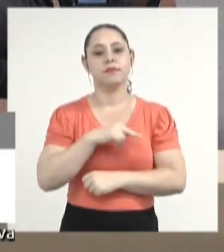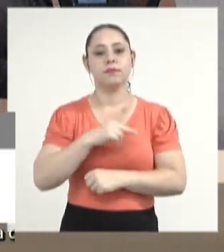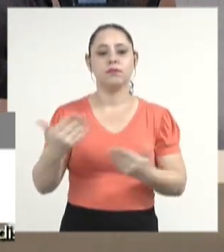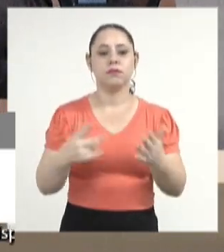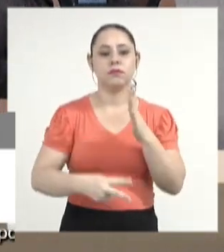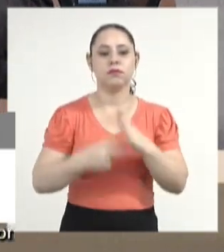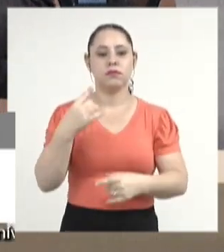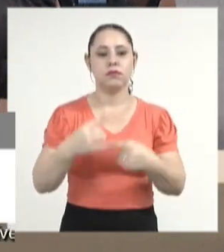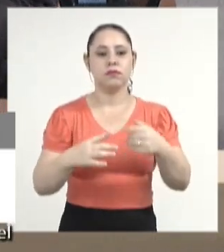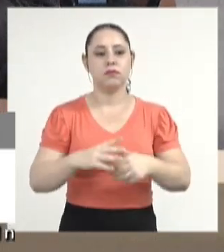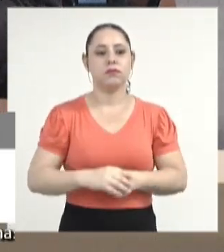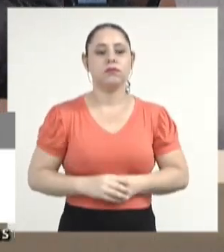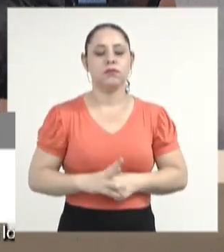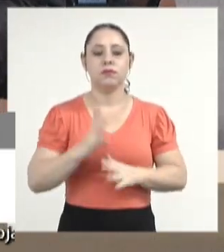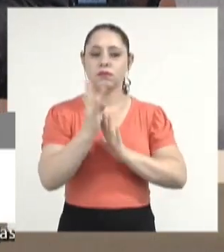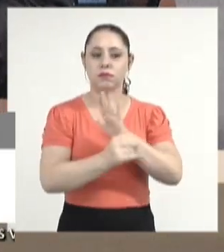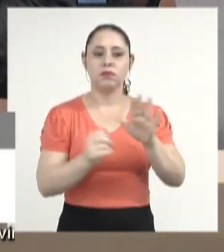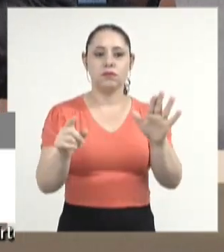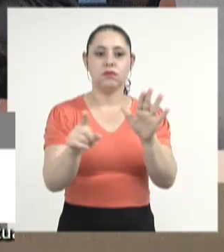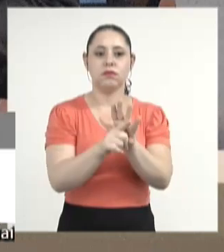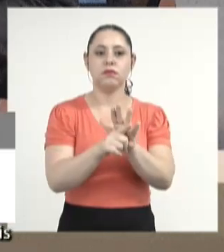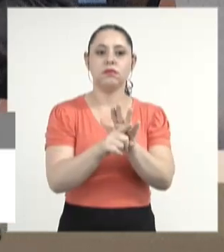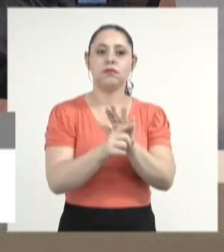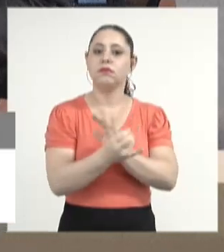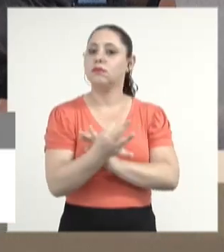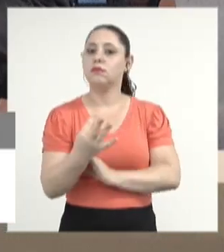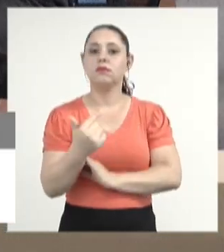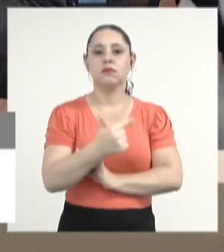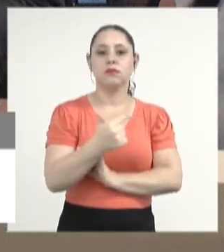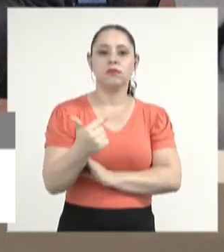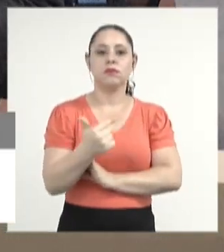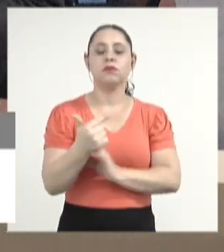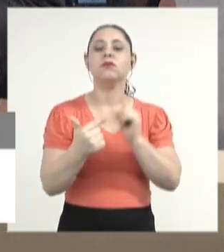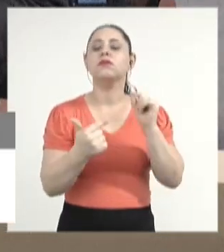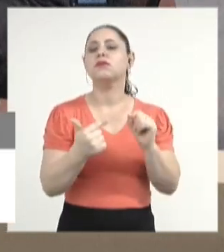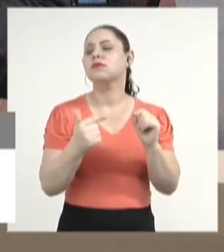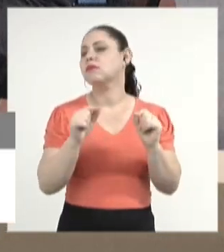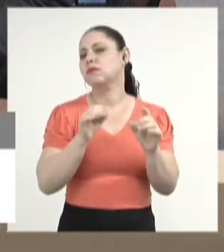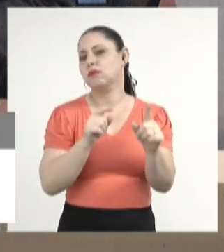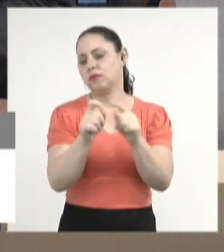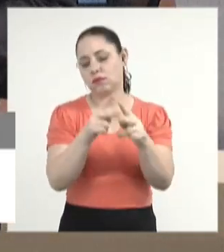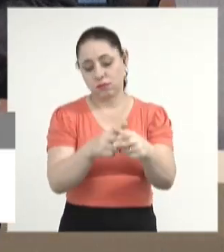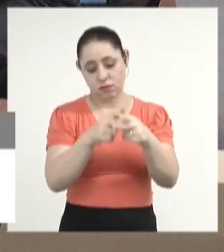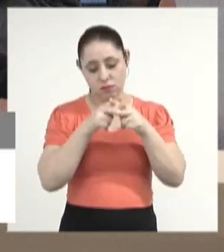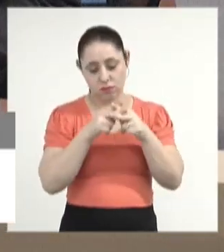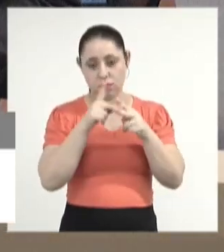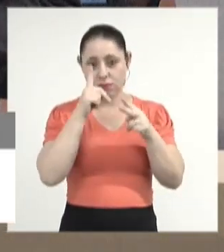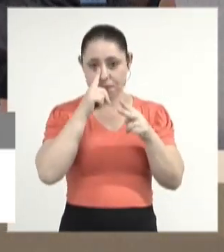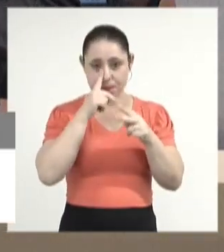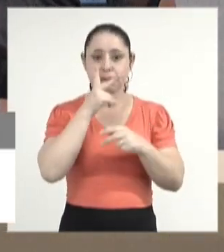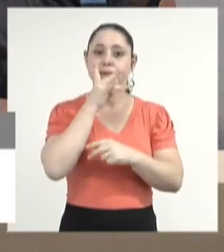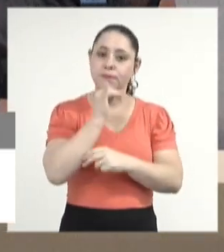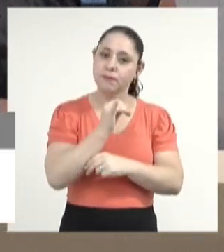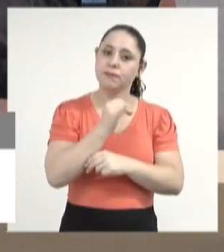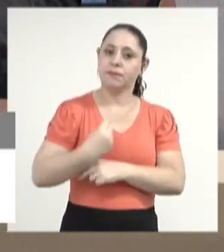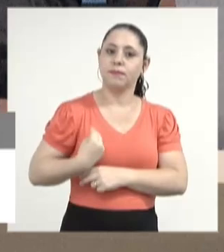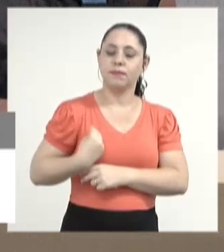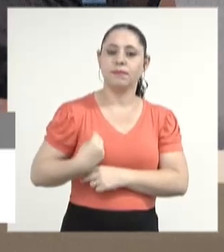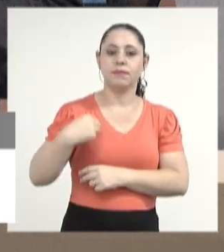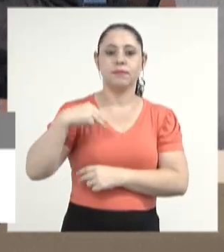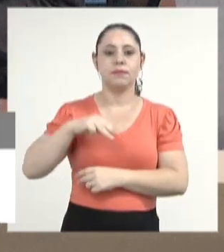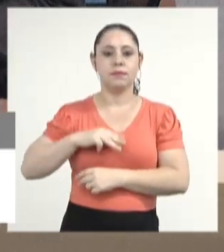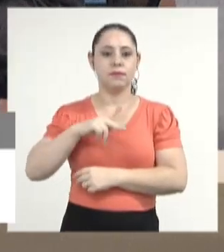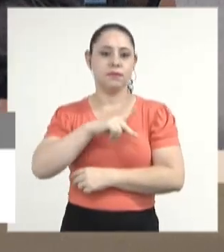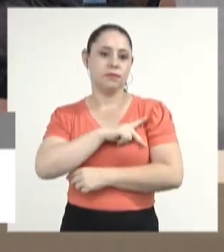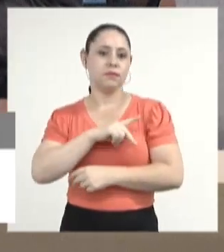hoje em segunda discussão, projeto de lei complementar de número 22, que ajusta a licença maternidade e paternidade para os membros do